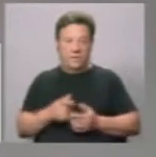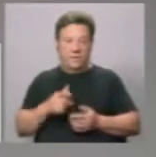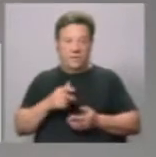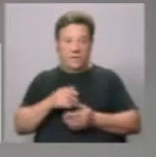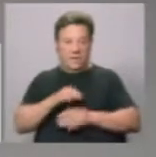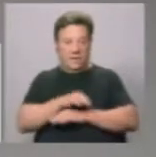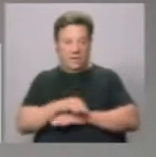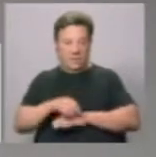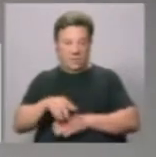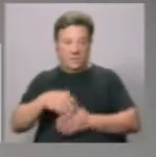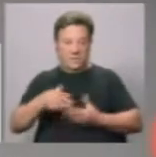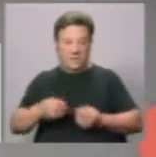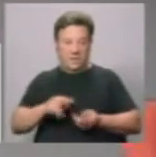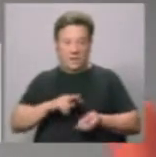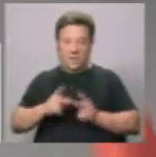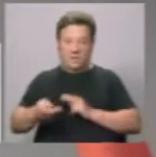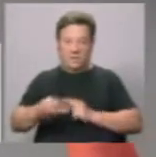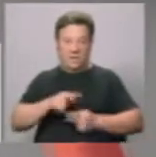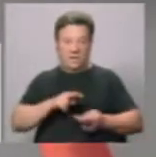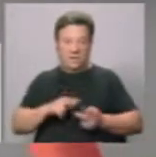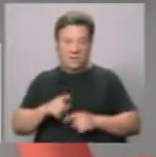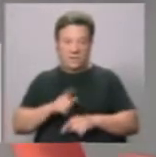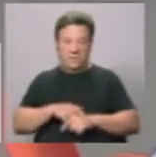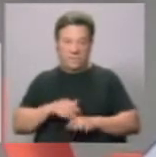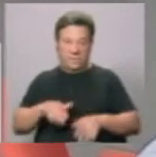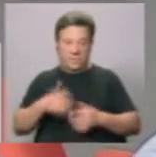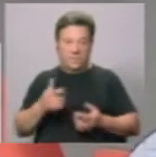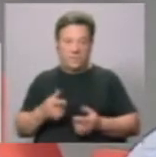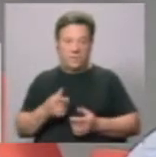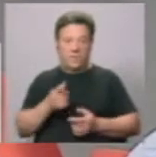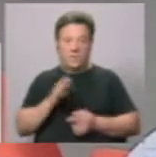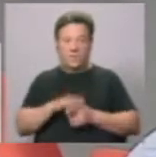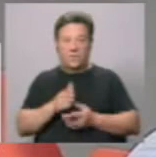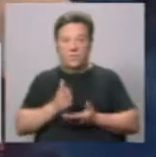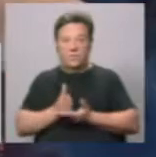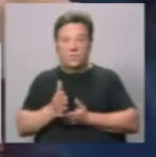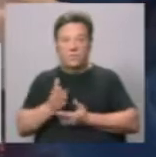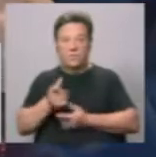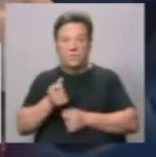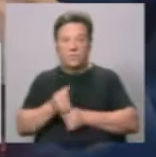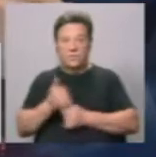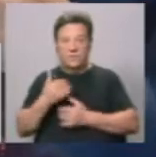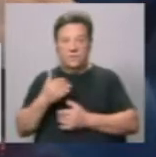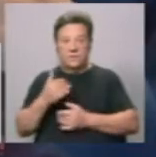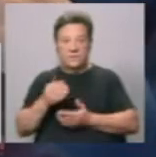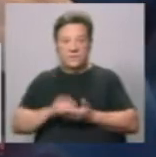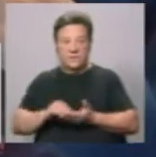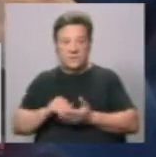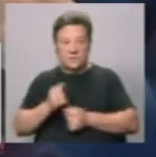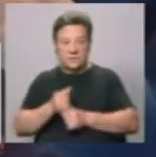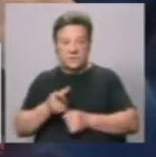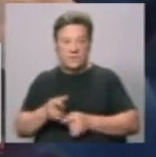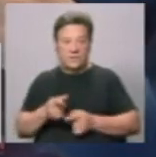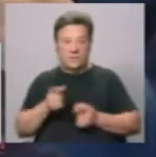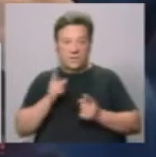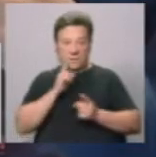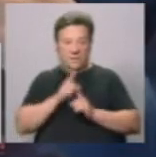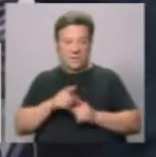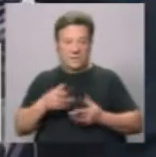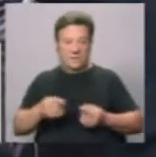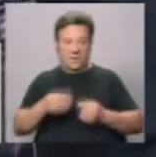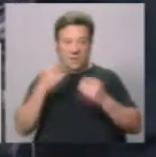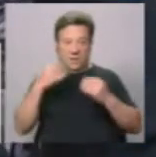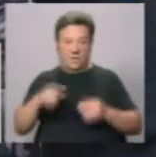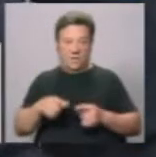da sala altera-se a cada momento com o decorrer dos exercícios. Nesta sala de